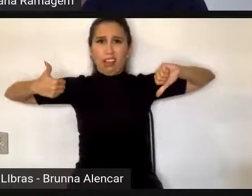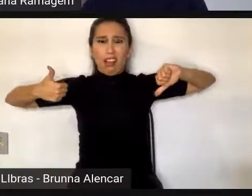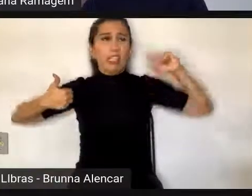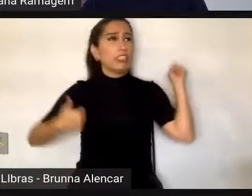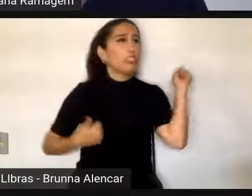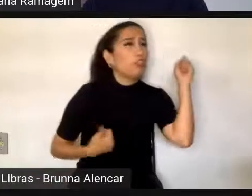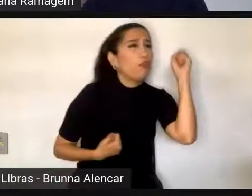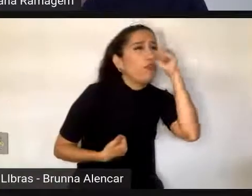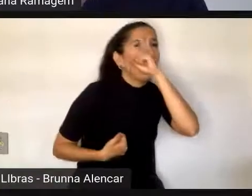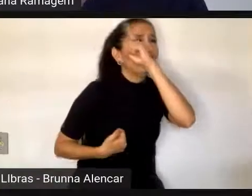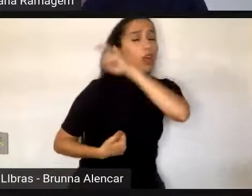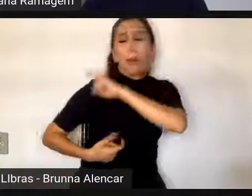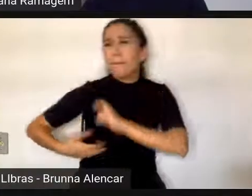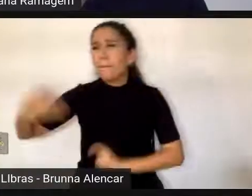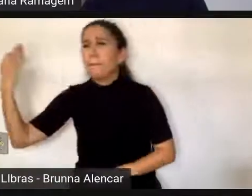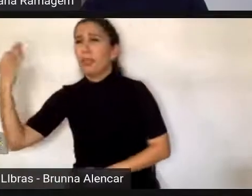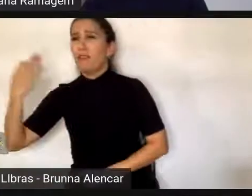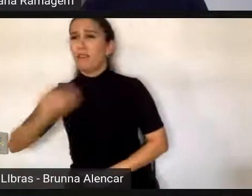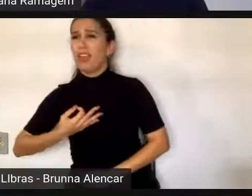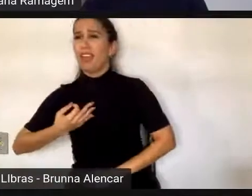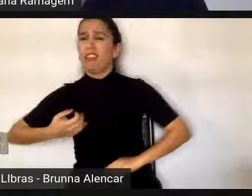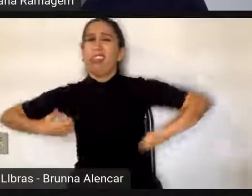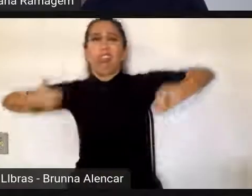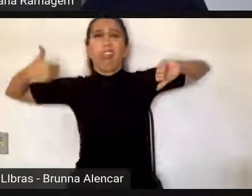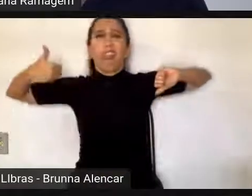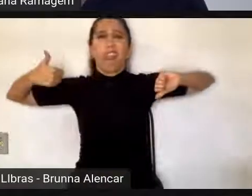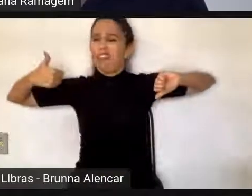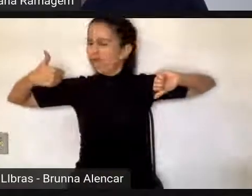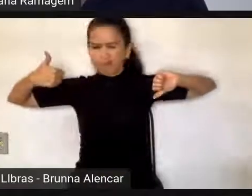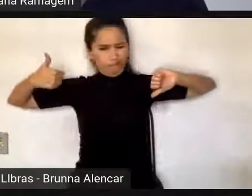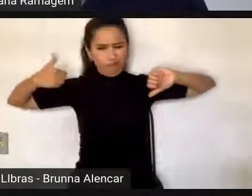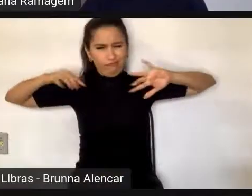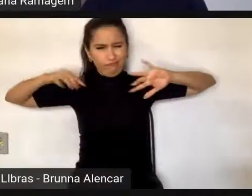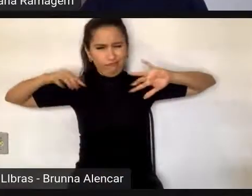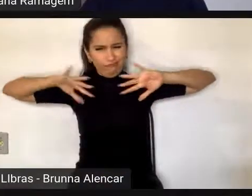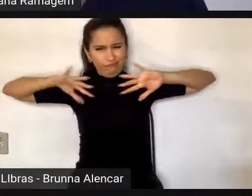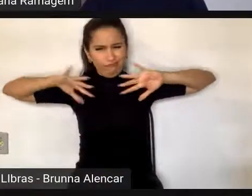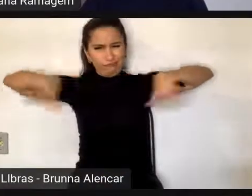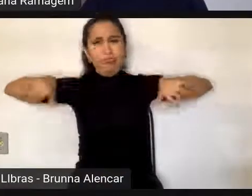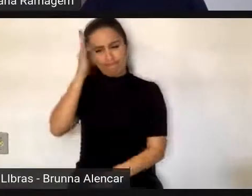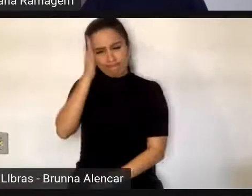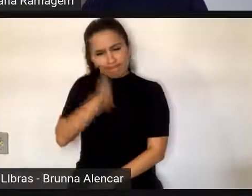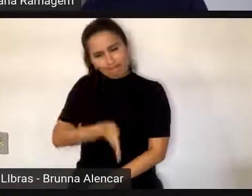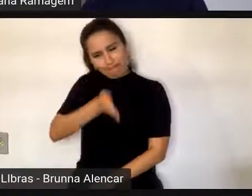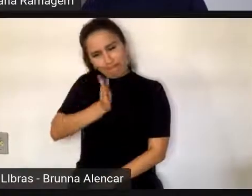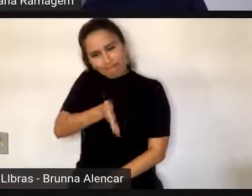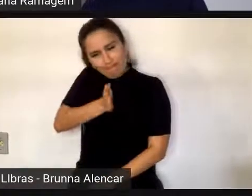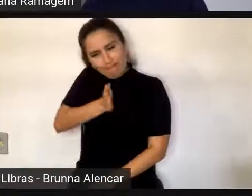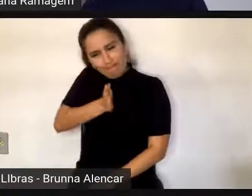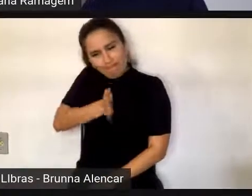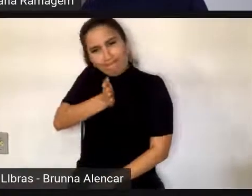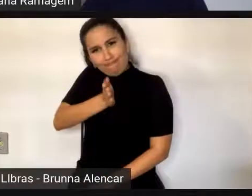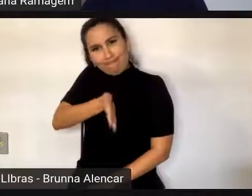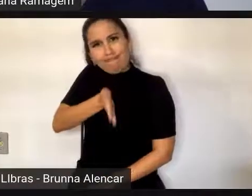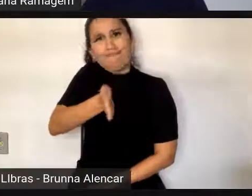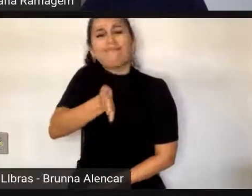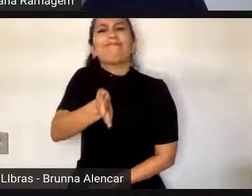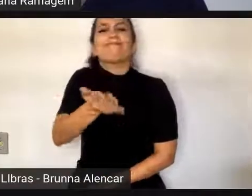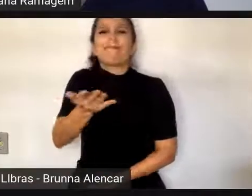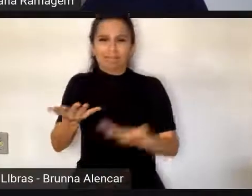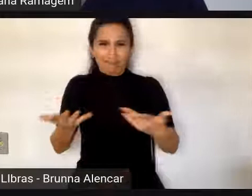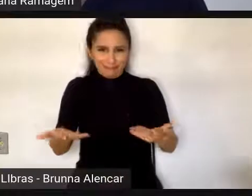a perfeição, vamos tentar ficar no meio do caminho, né? Porque isso já vai trazer resultados positivos, né? Para tudo, para o nosso dia a dia,